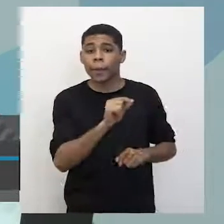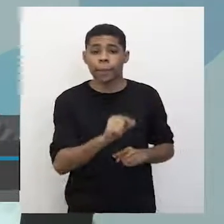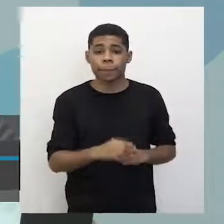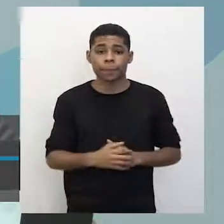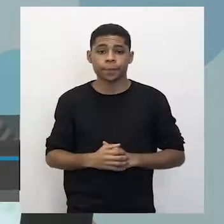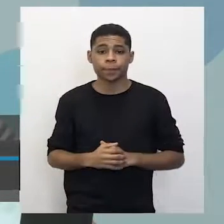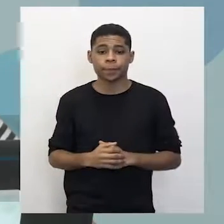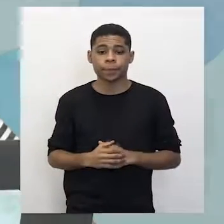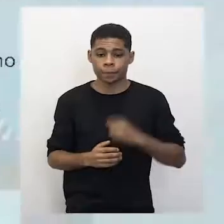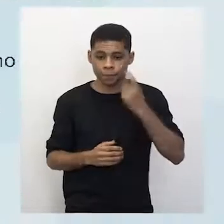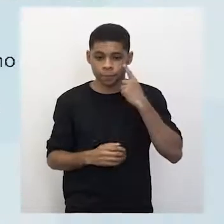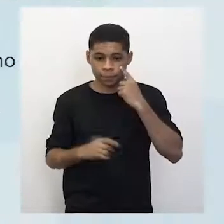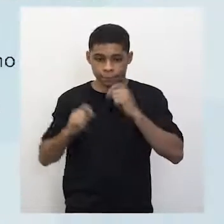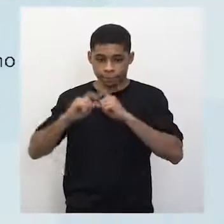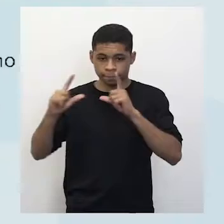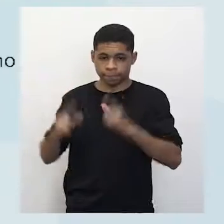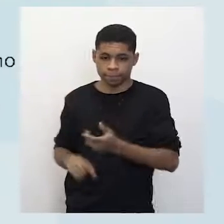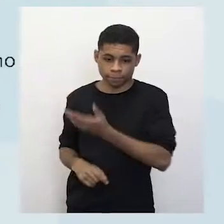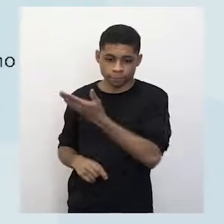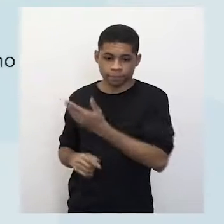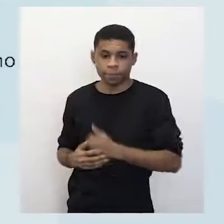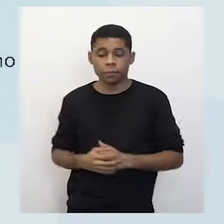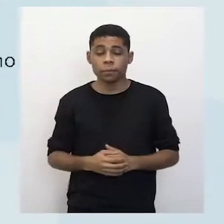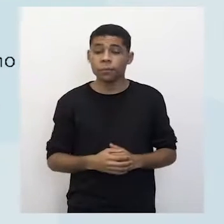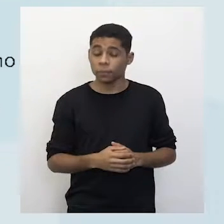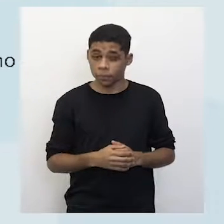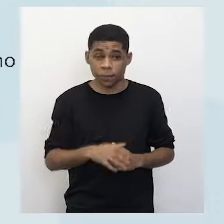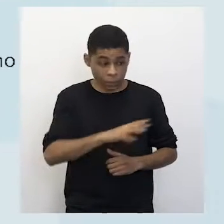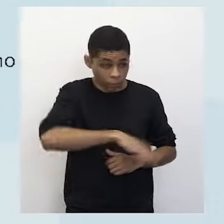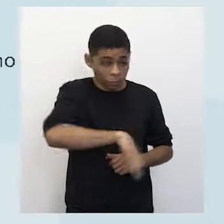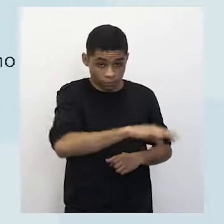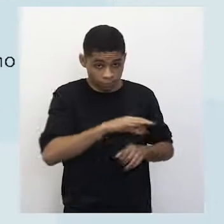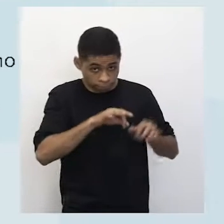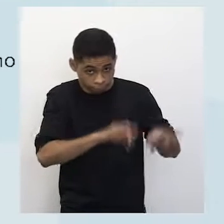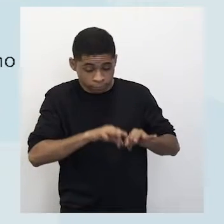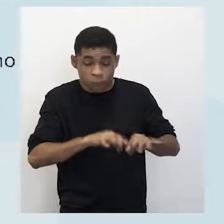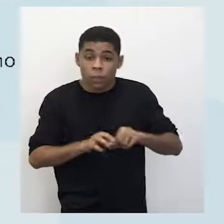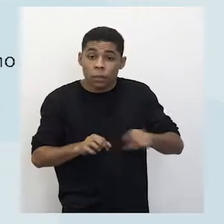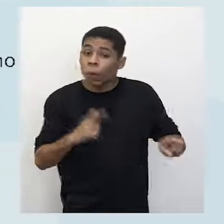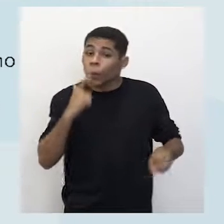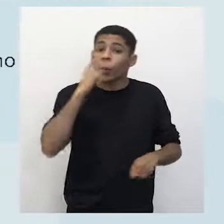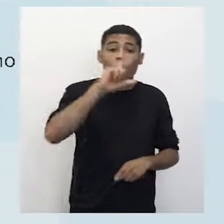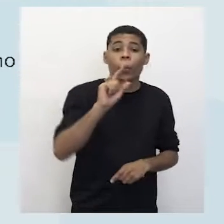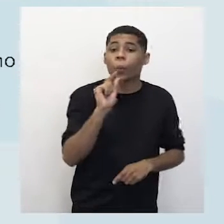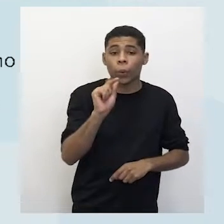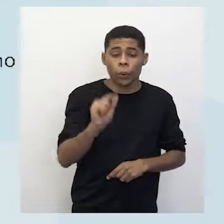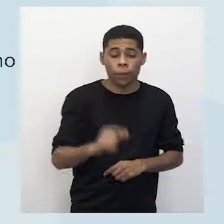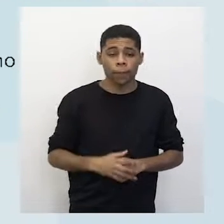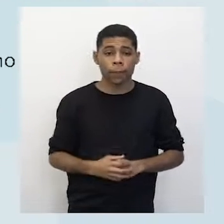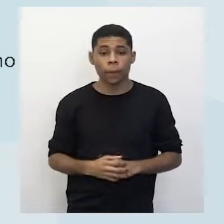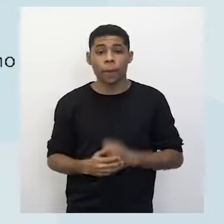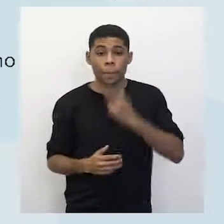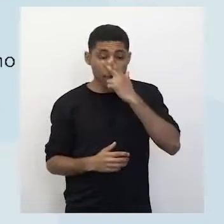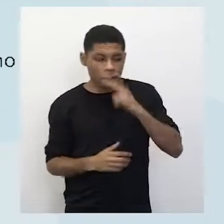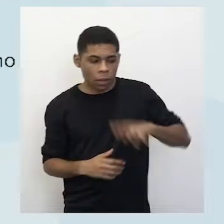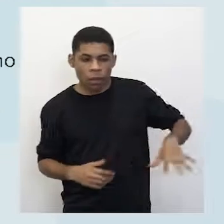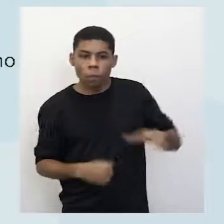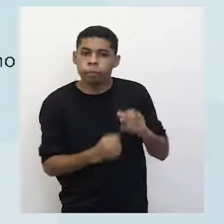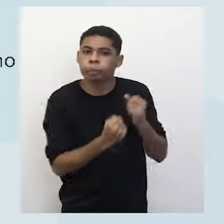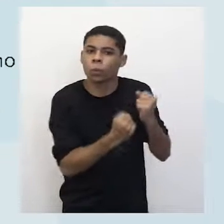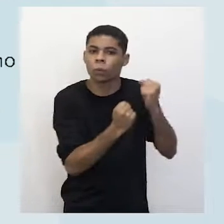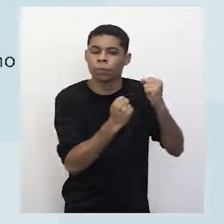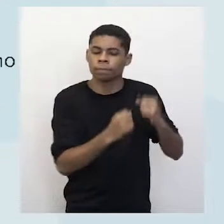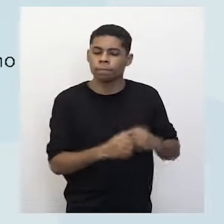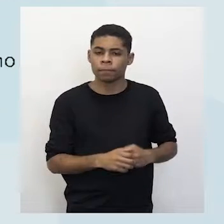lá? Então, o feudo também, como benefício, ele se torna um instrumento de poder, né?